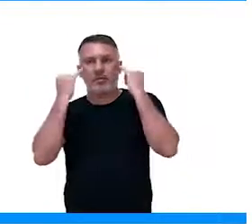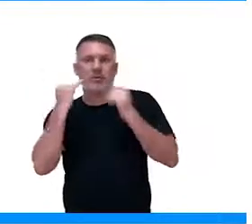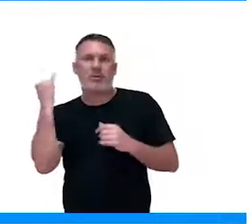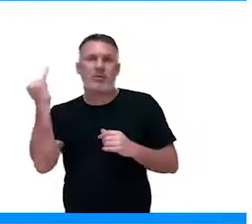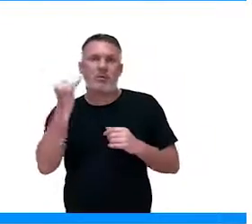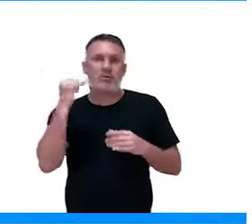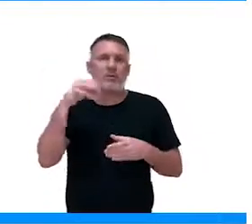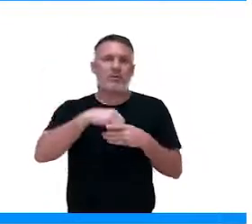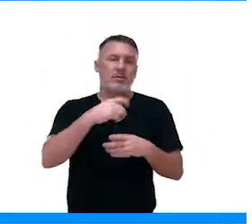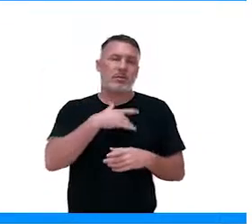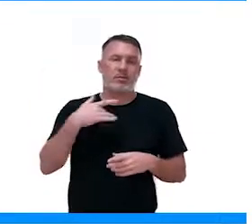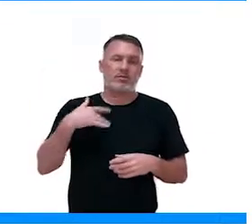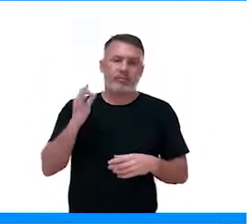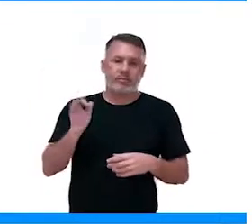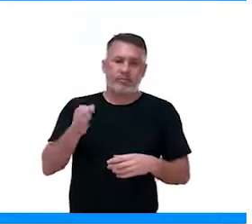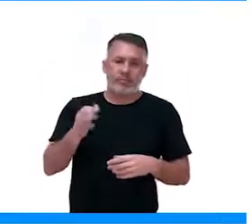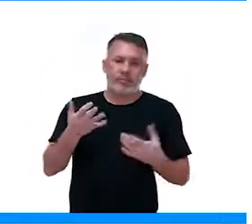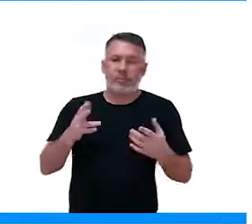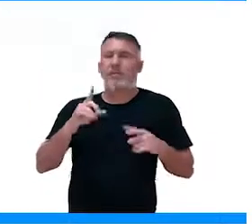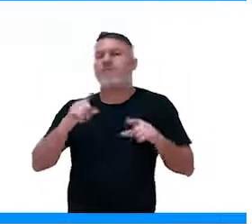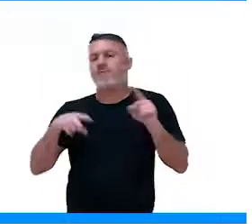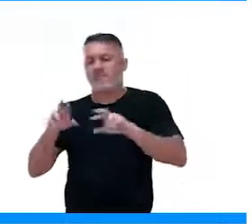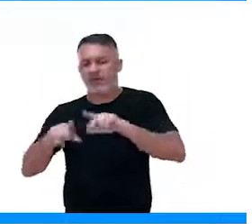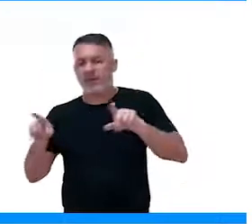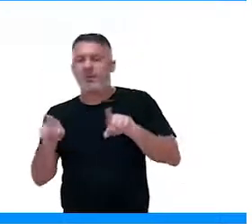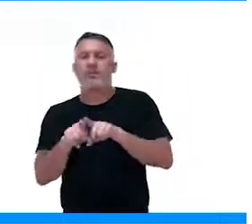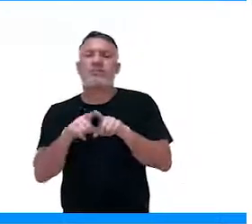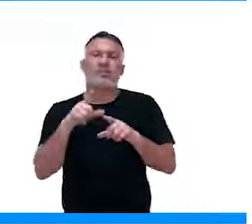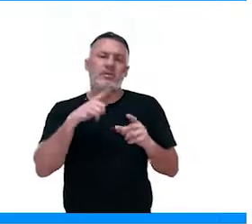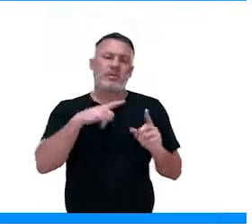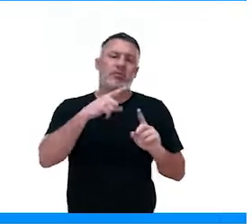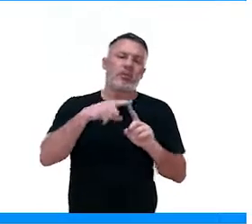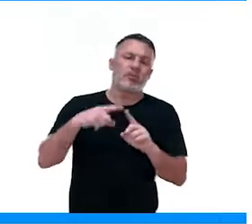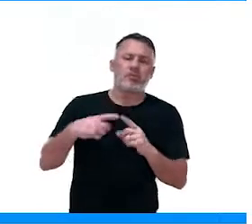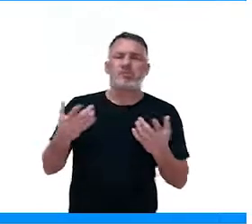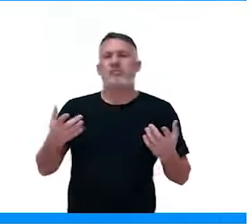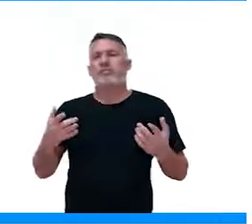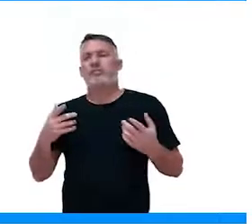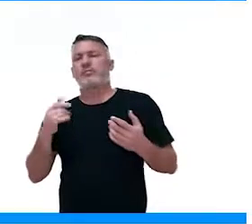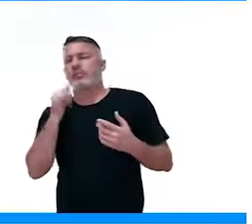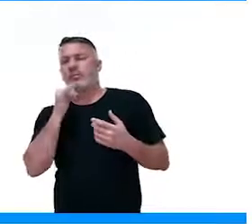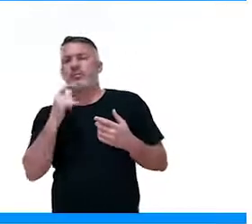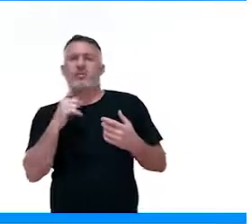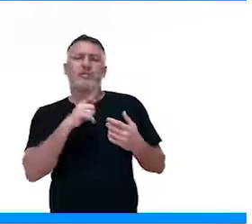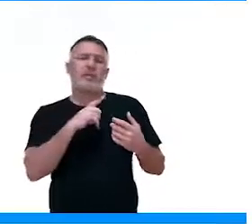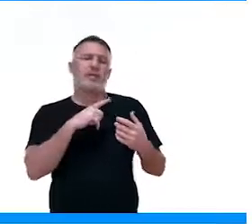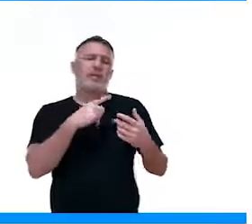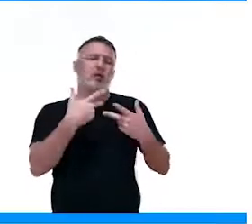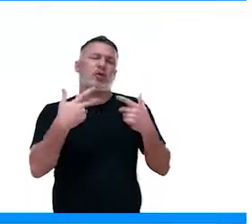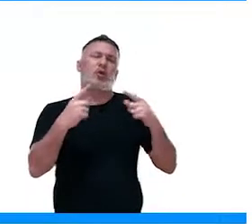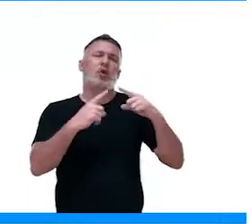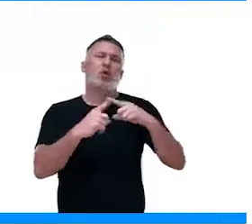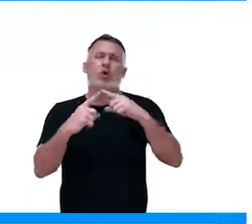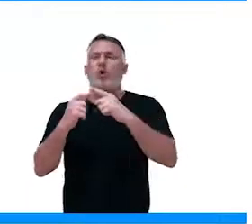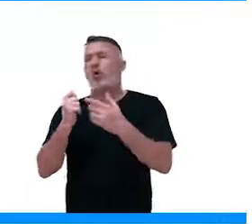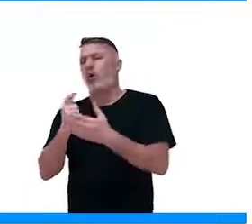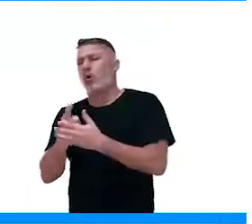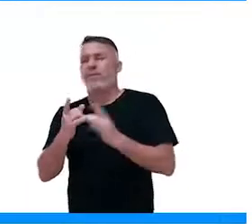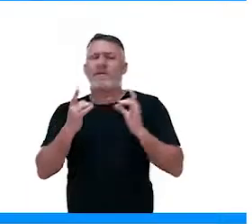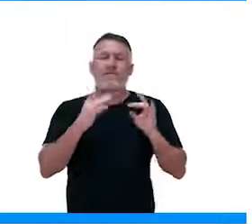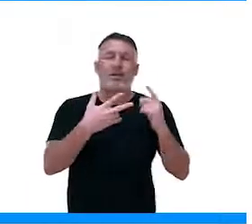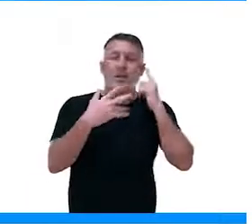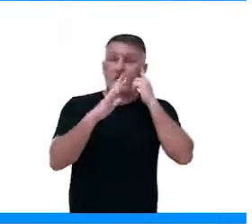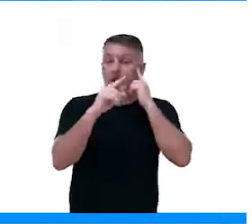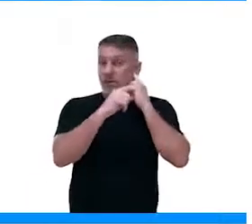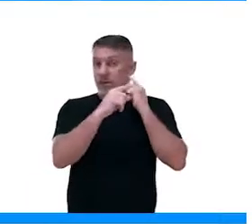muito importantes aí no âmbito da saúde, né? Claro que varia, a gente tem esse gênero aí para compra e para venda, mas aqui